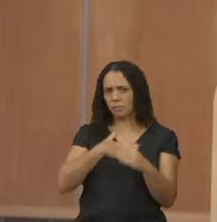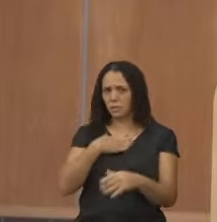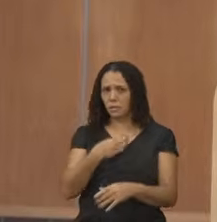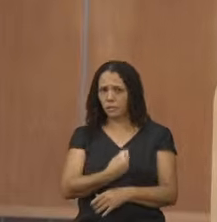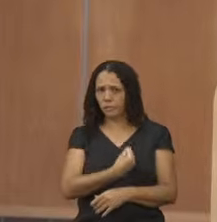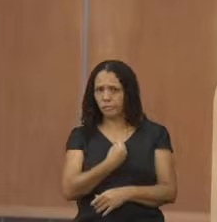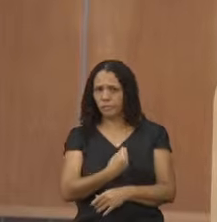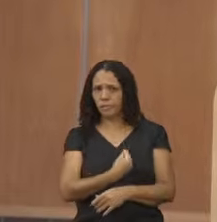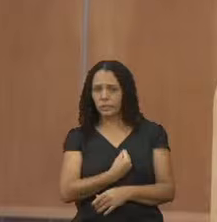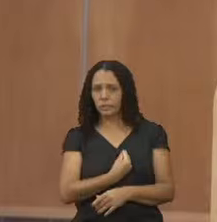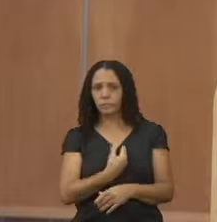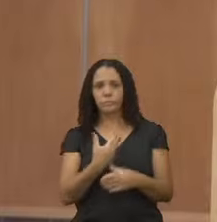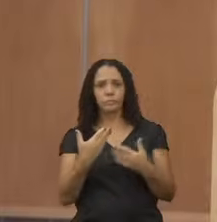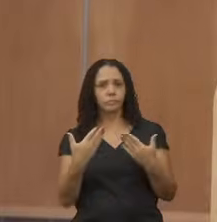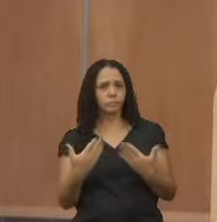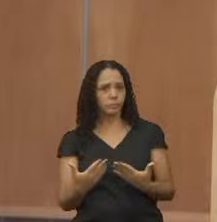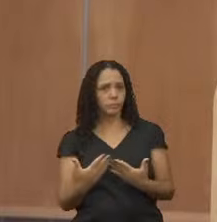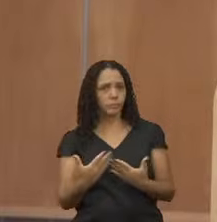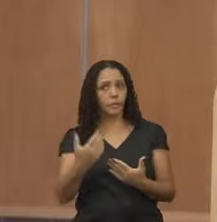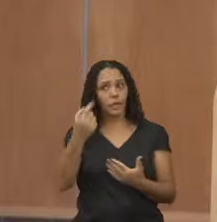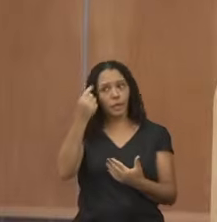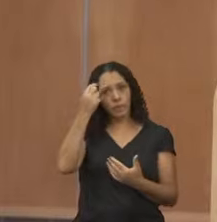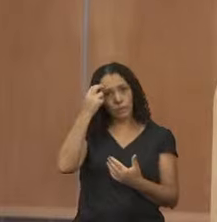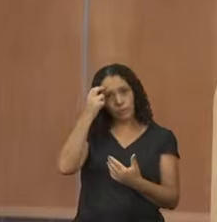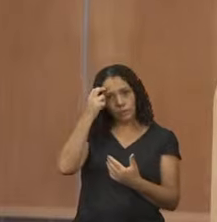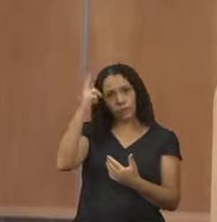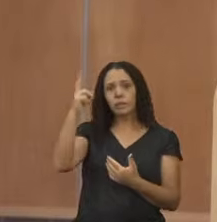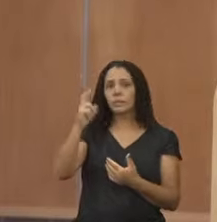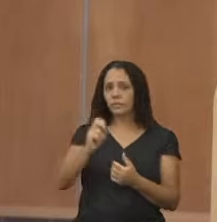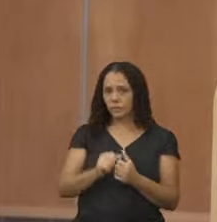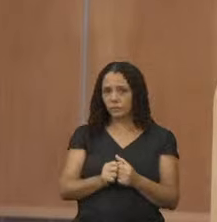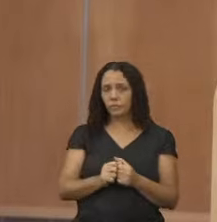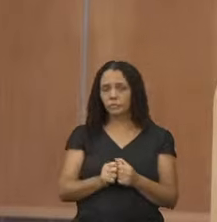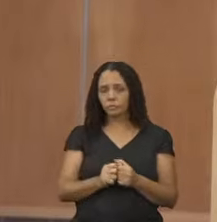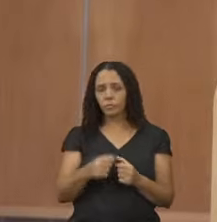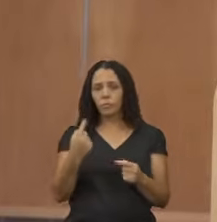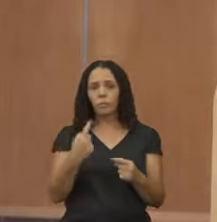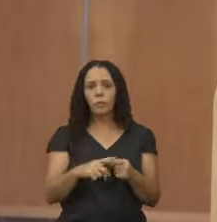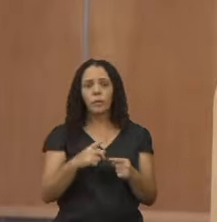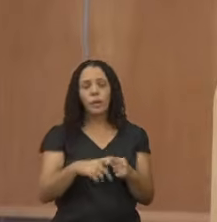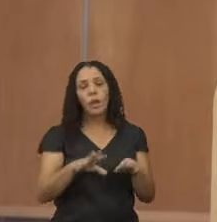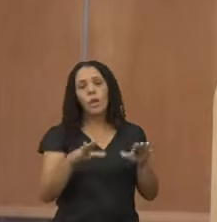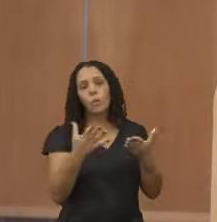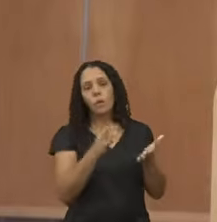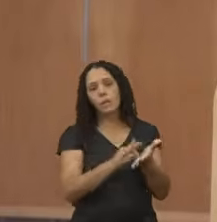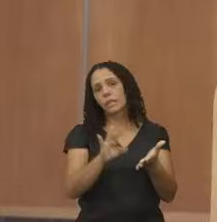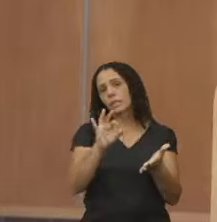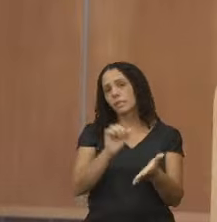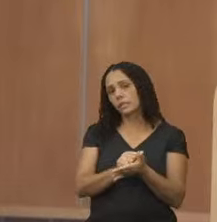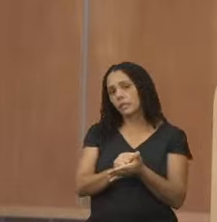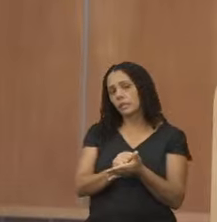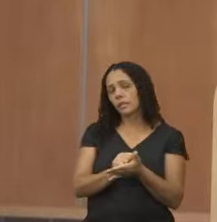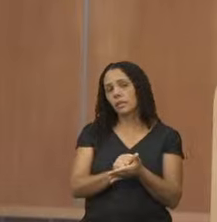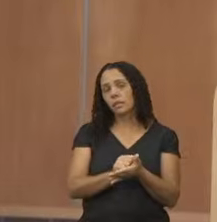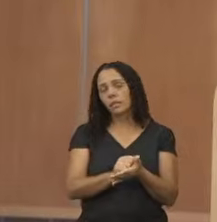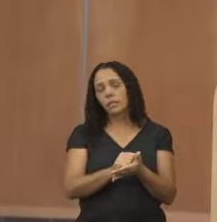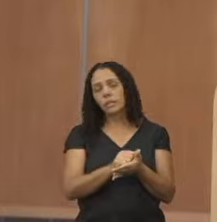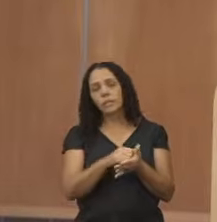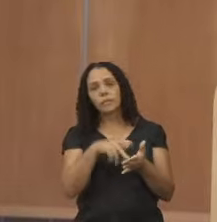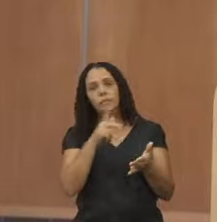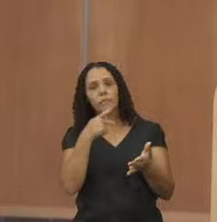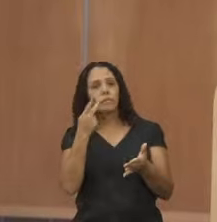Vida, muito inteligente esse cara. Porque quando faz inscrição, se diz